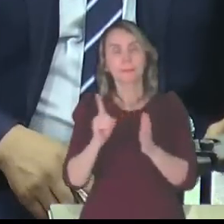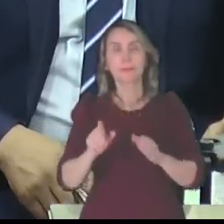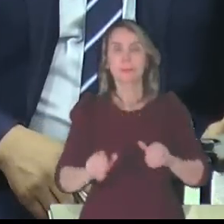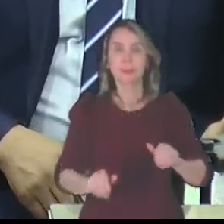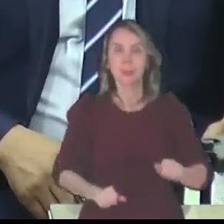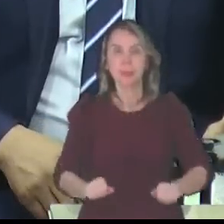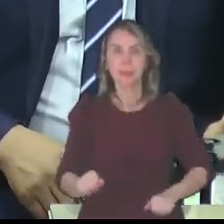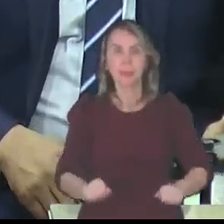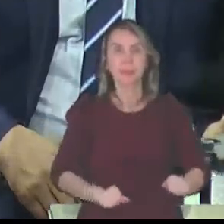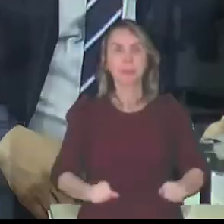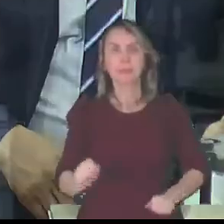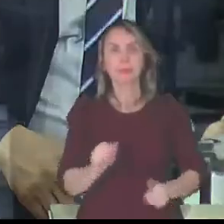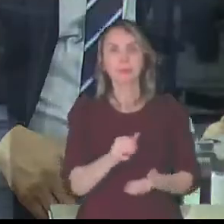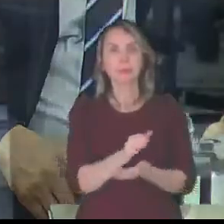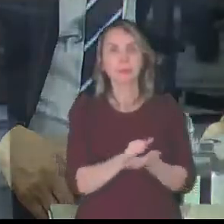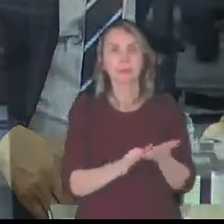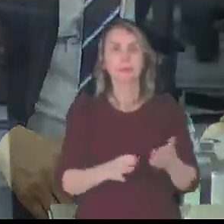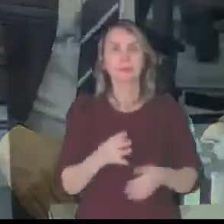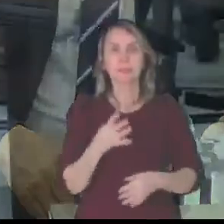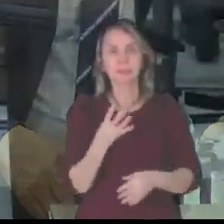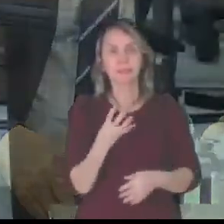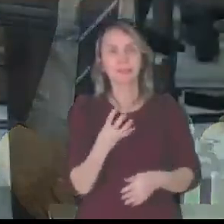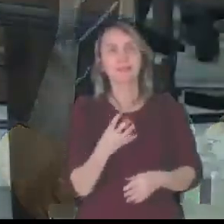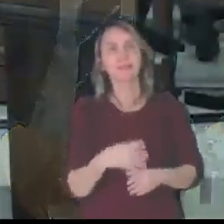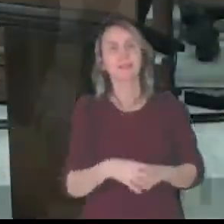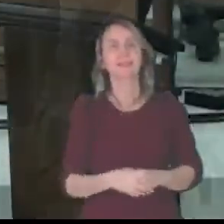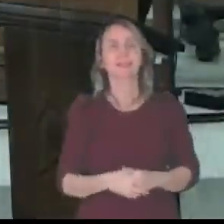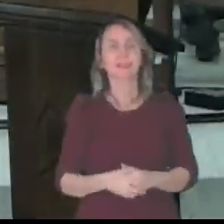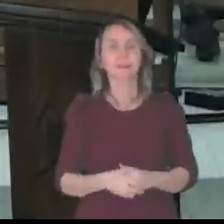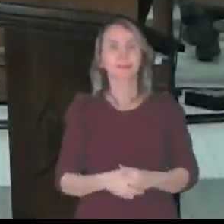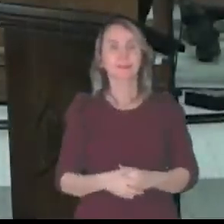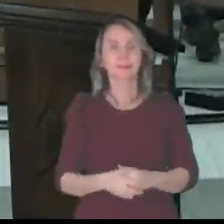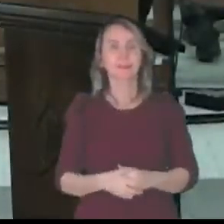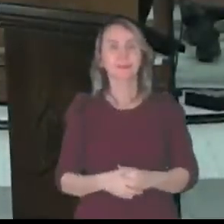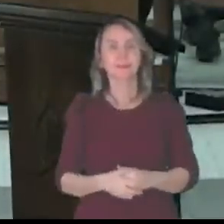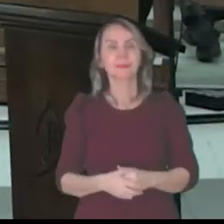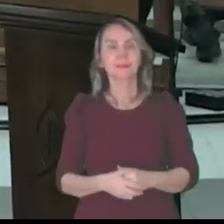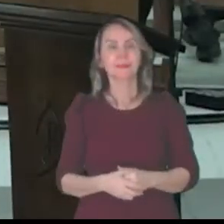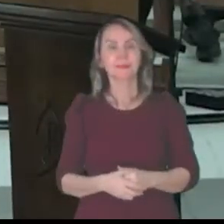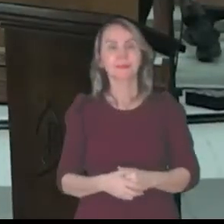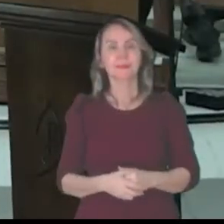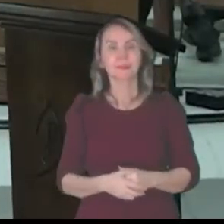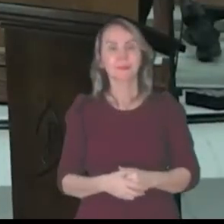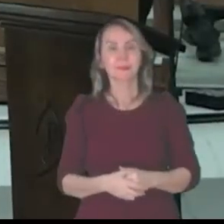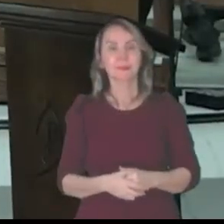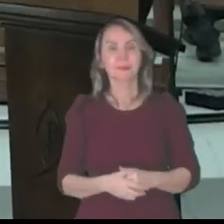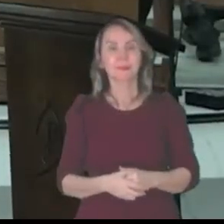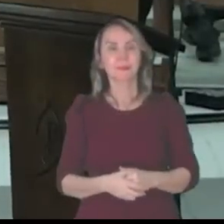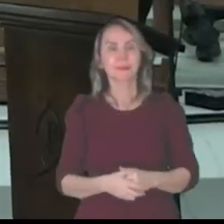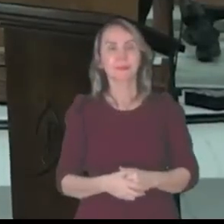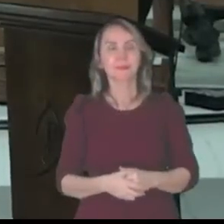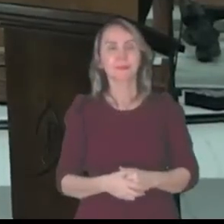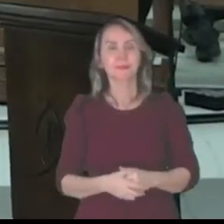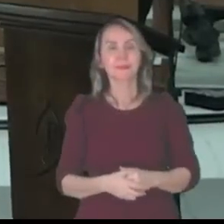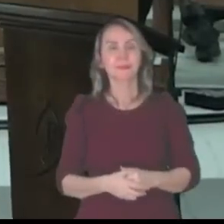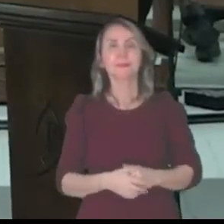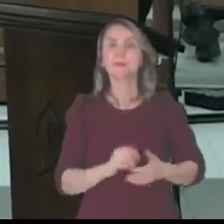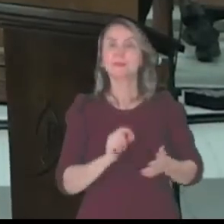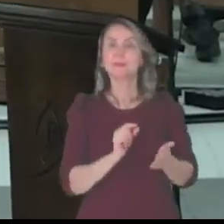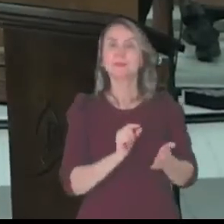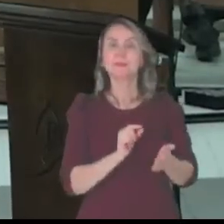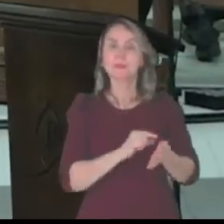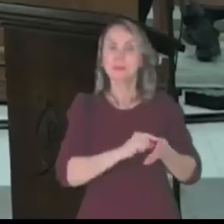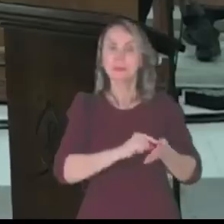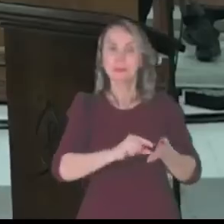4 Versículo tem muitos exemplos Mas eu só vou dar isso Atos Capítulo 4 Versículo